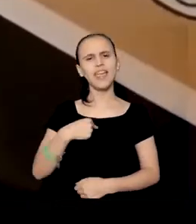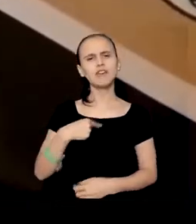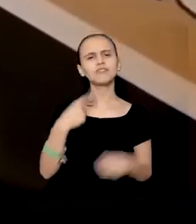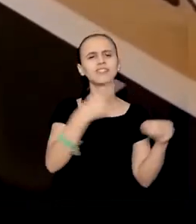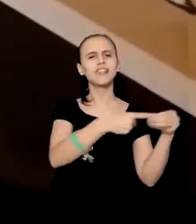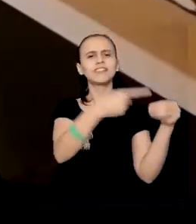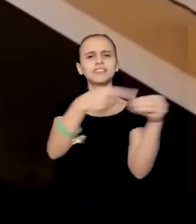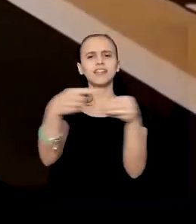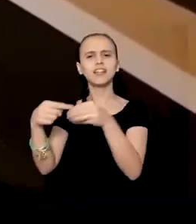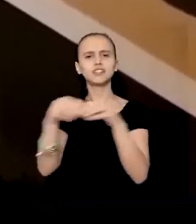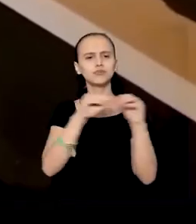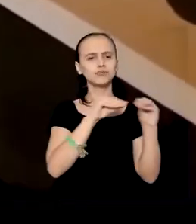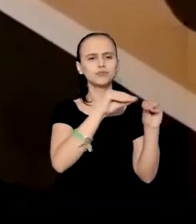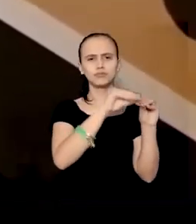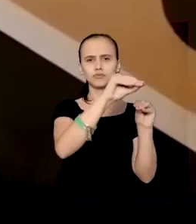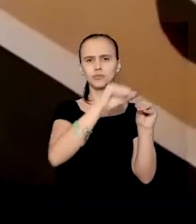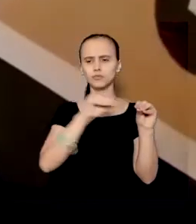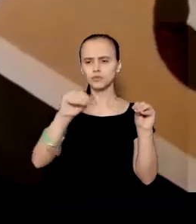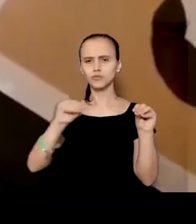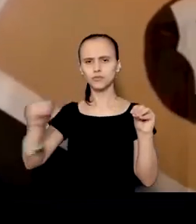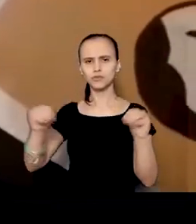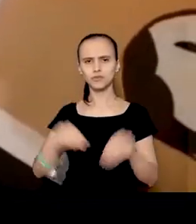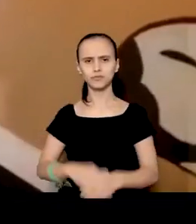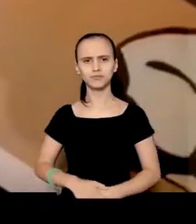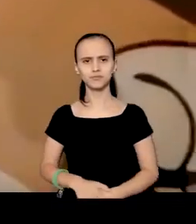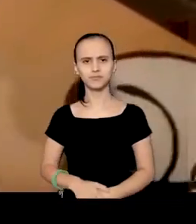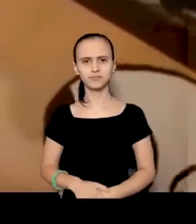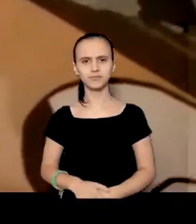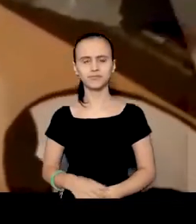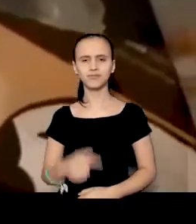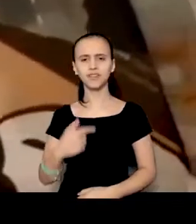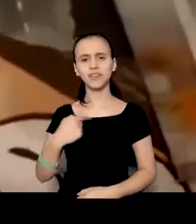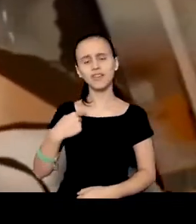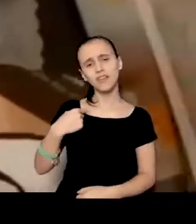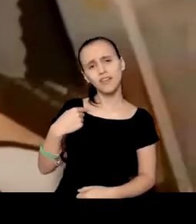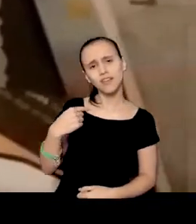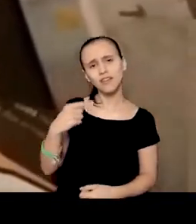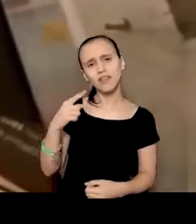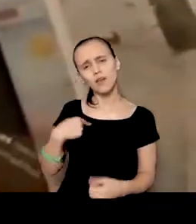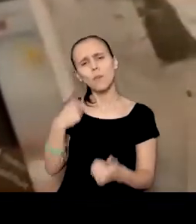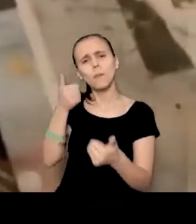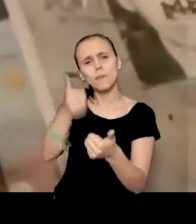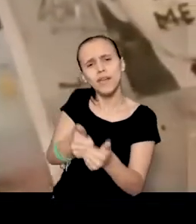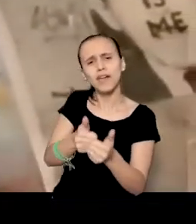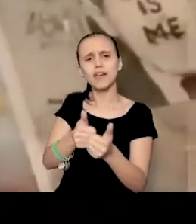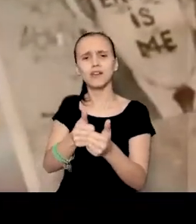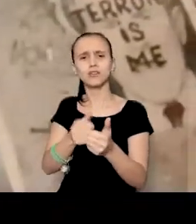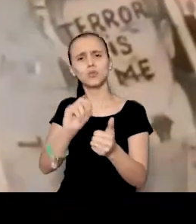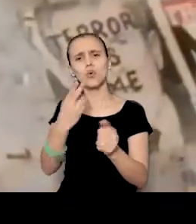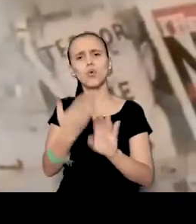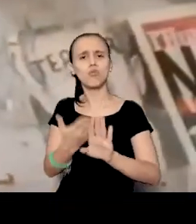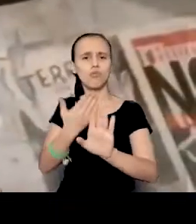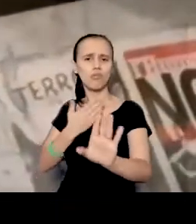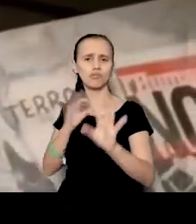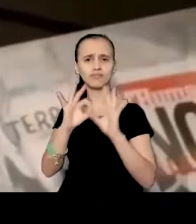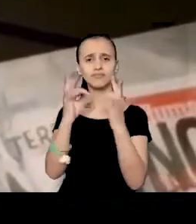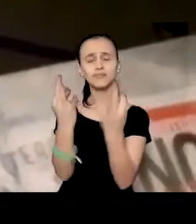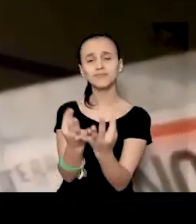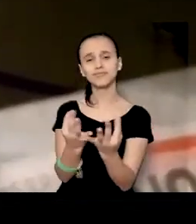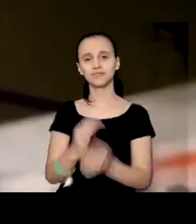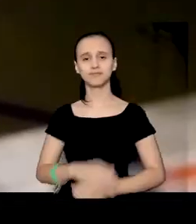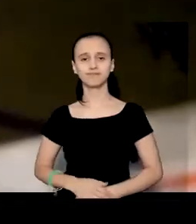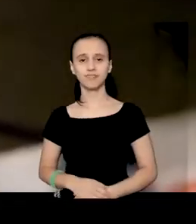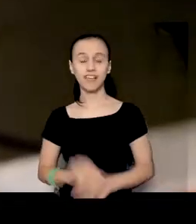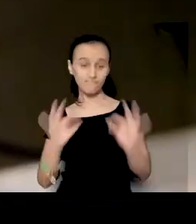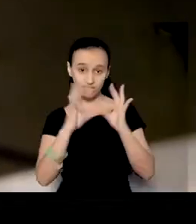meus pais? Não. Não. Pensava só na carreira. Não. Mais perto, menos perto da cidade dos meus pais. Nossa família só se encontra em